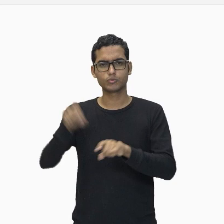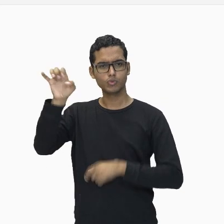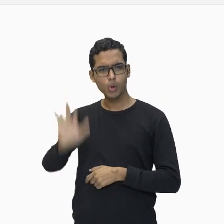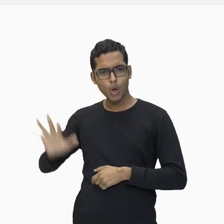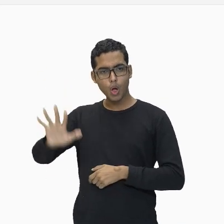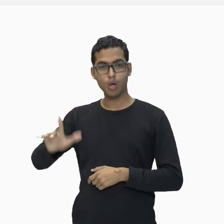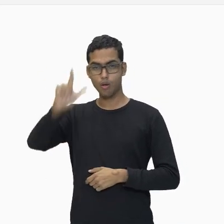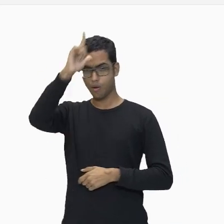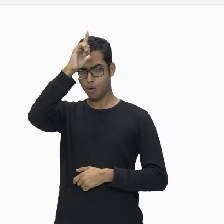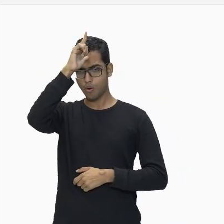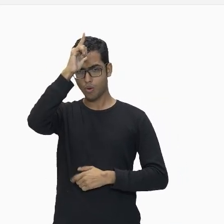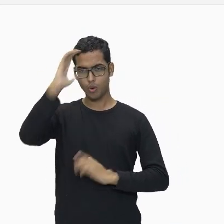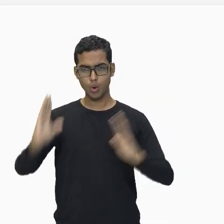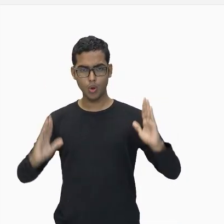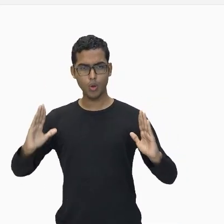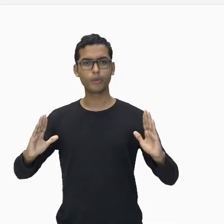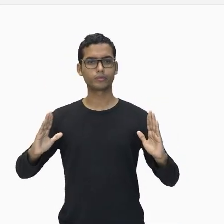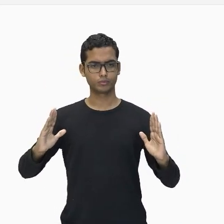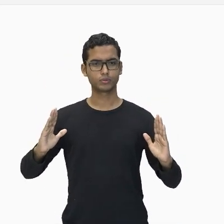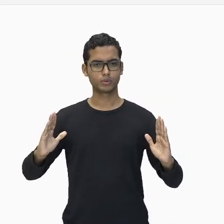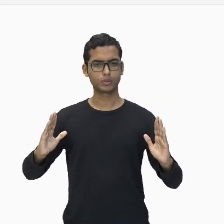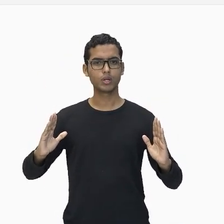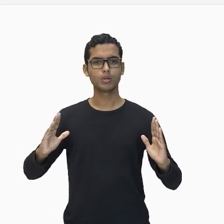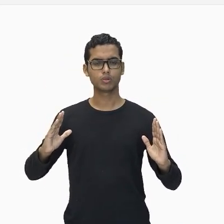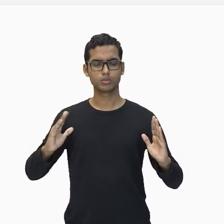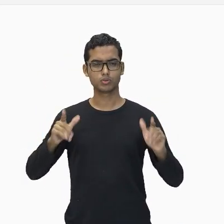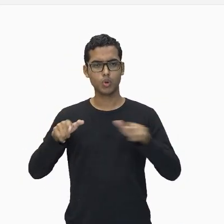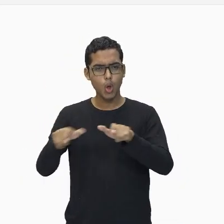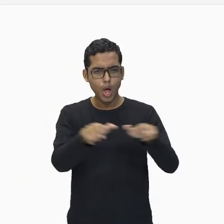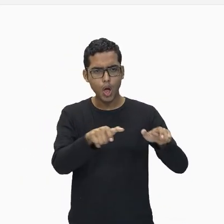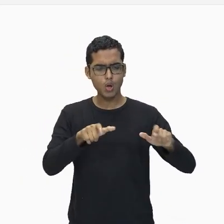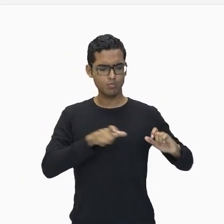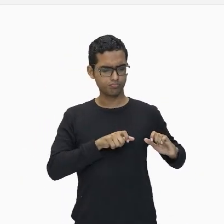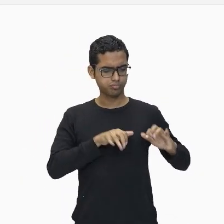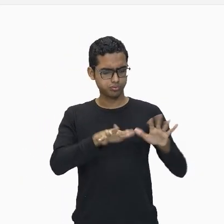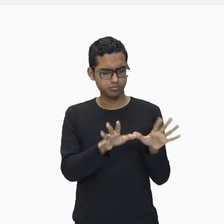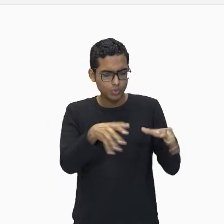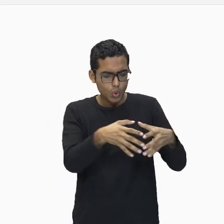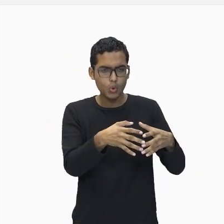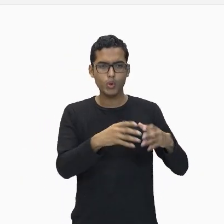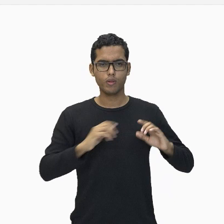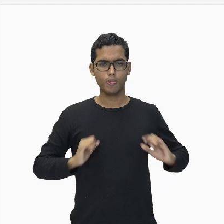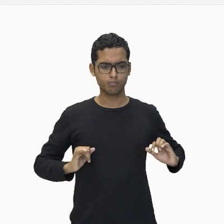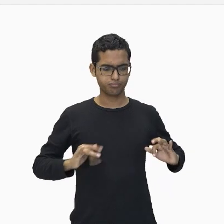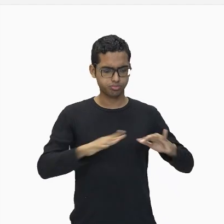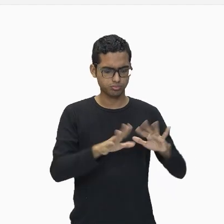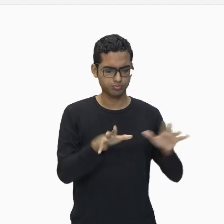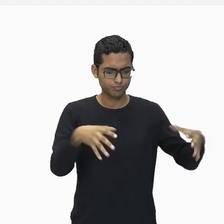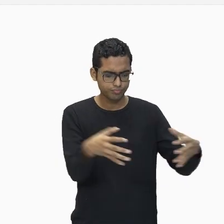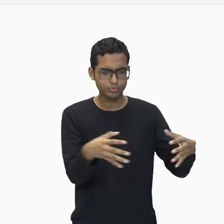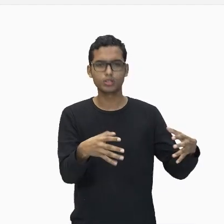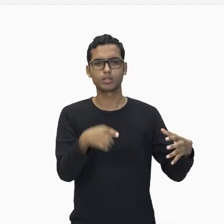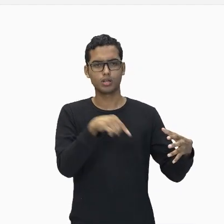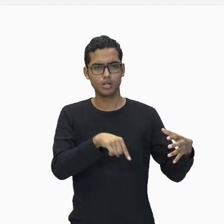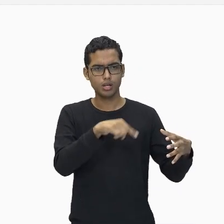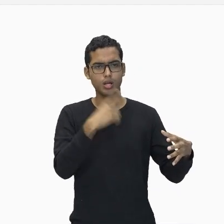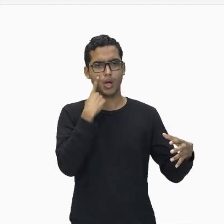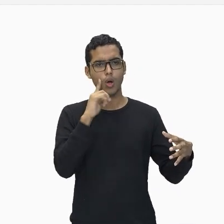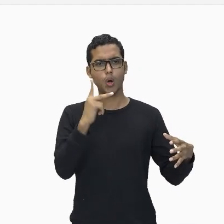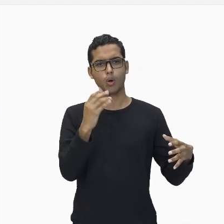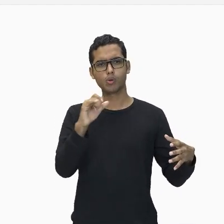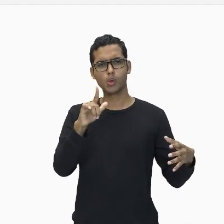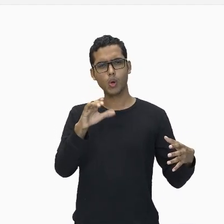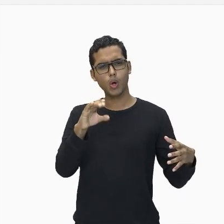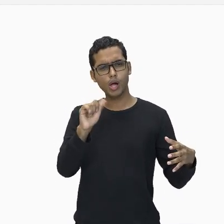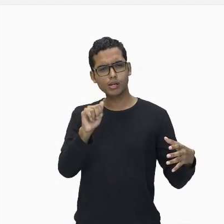Adolf Hitler durante a Segunda Guerra Mundial. Galera, Holocausto, quando a gente analisa a epistemologia da palavra, a